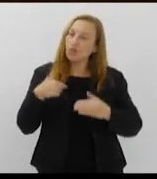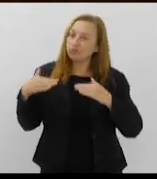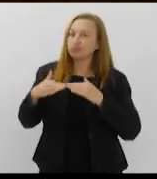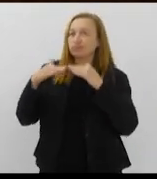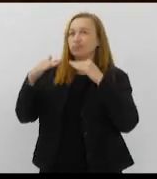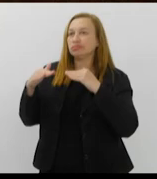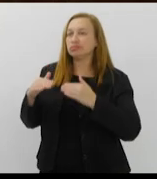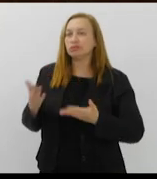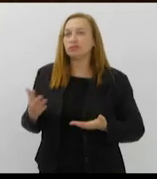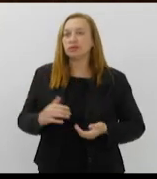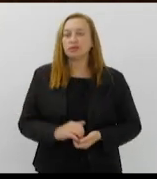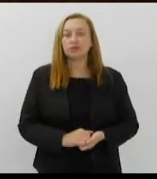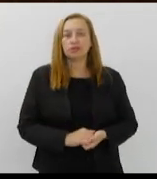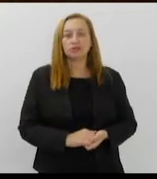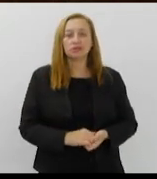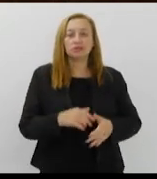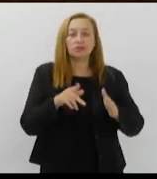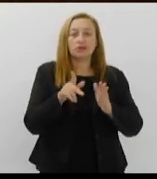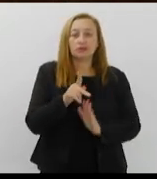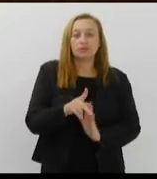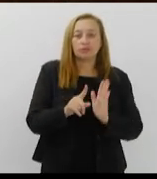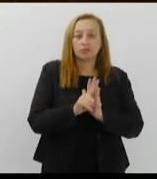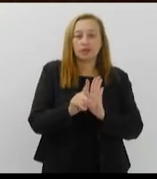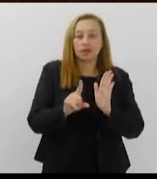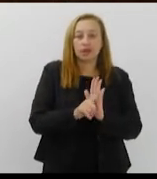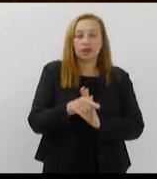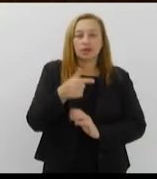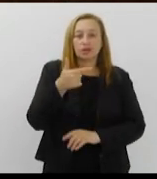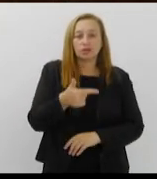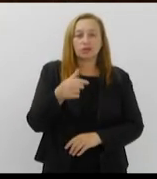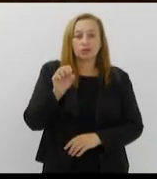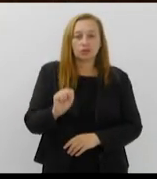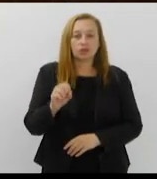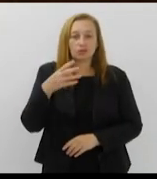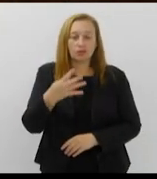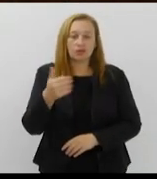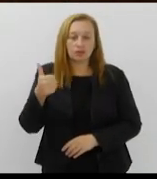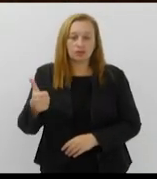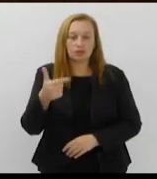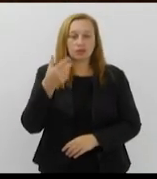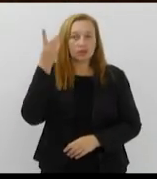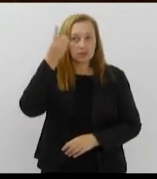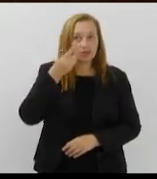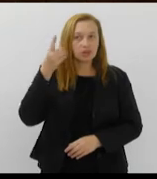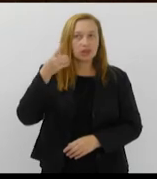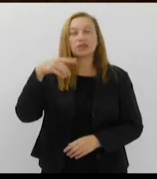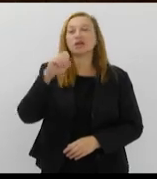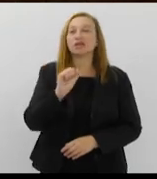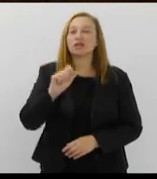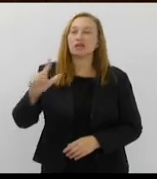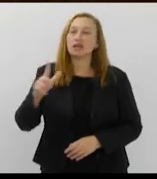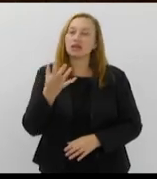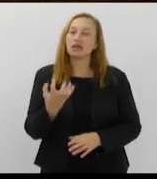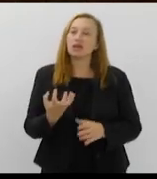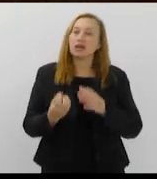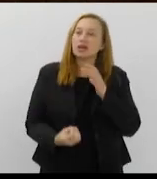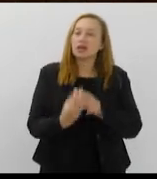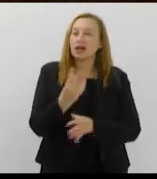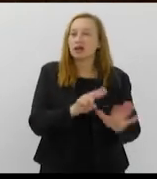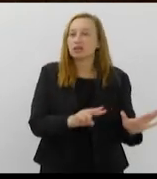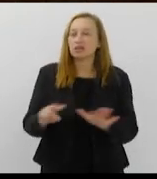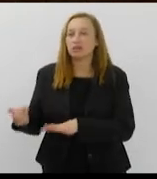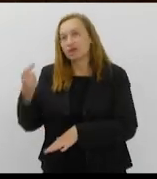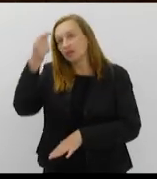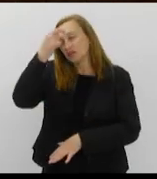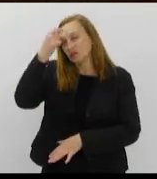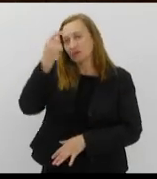favorável ao PL 2841 do deputado Daniel Librelon. Ele quer criar a Semana da Conscientização